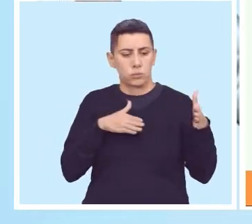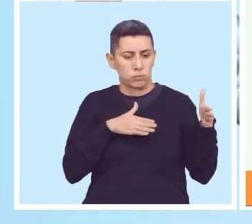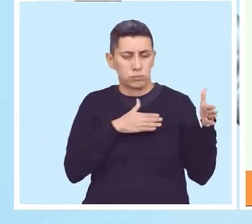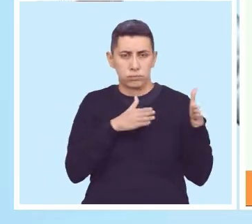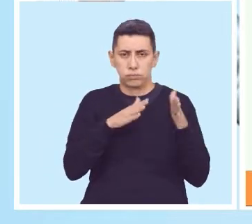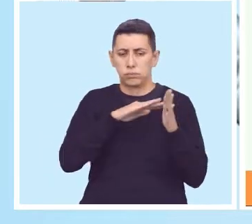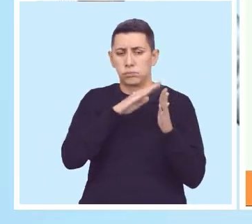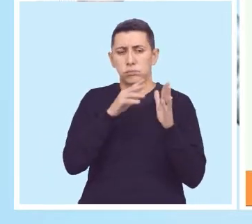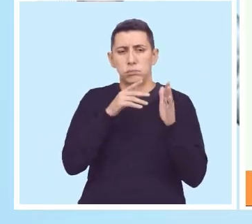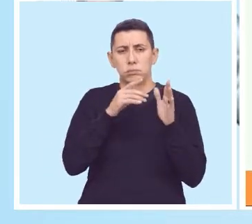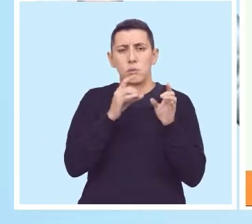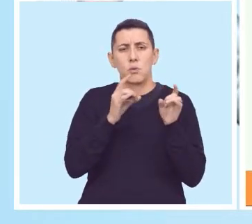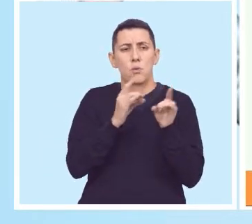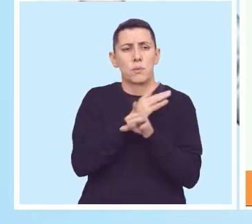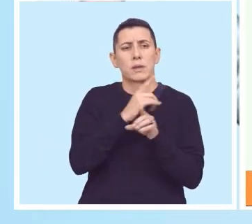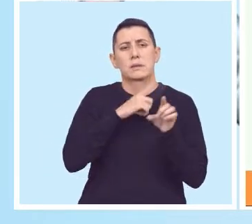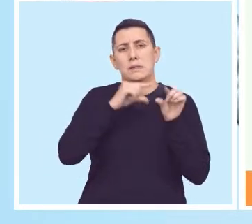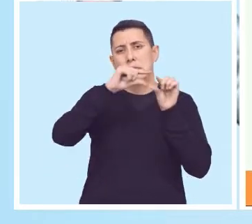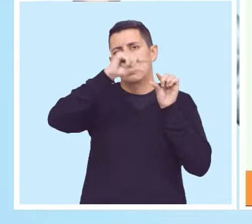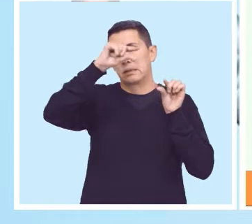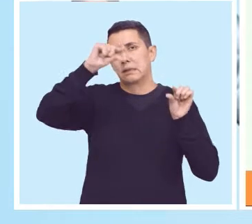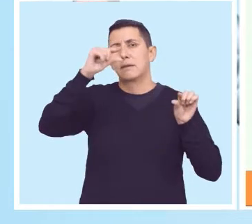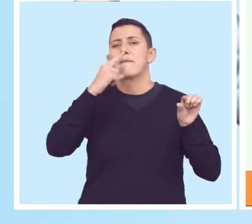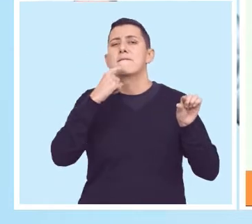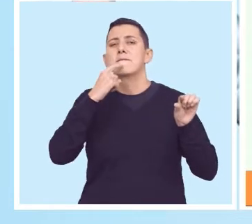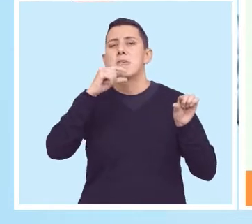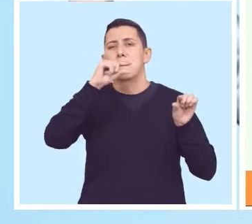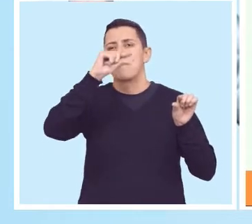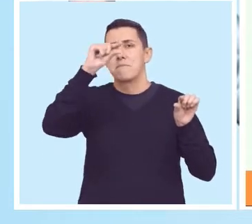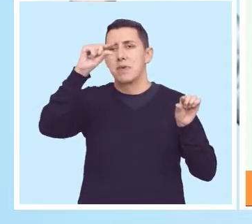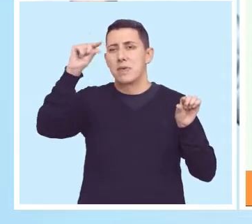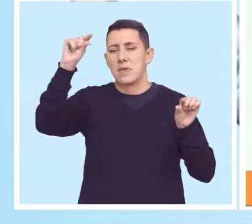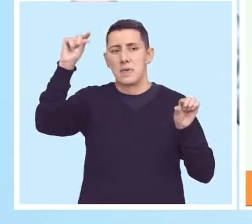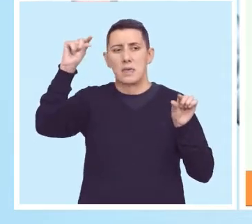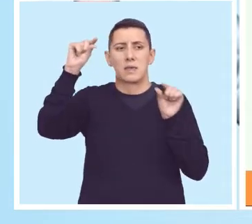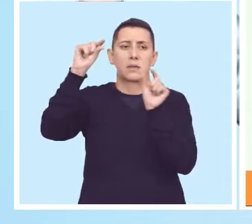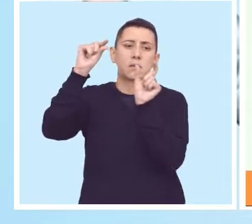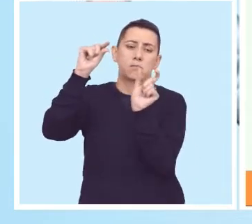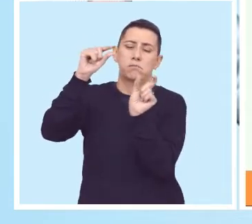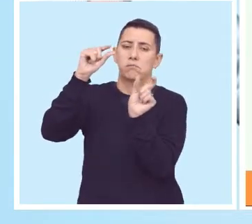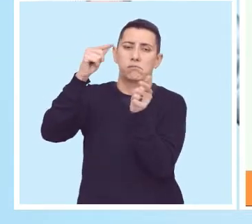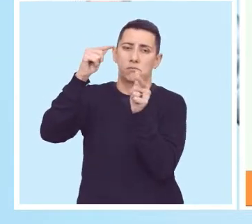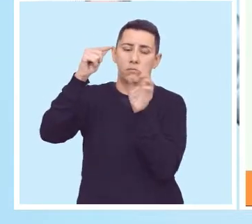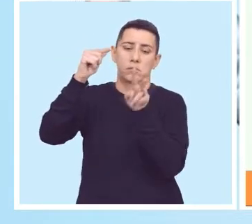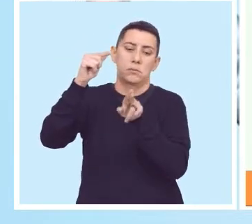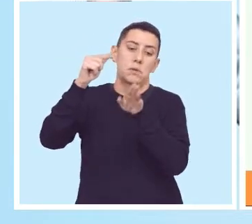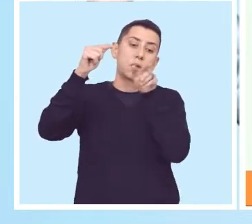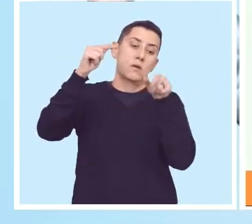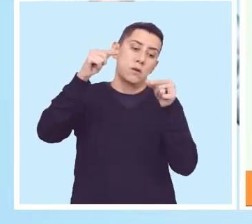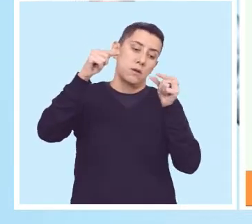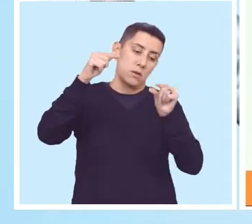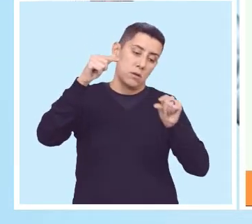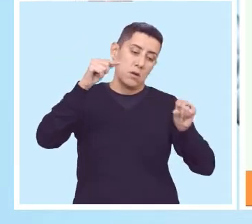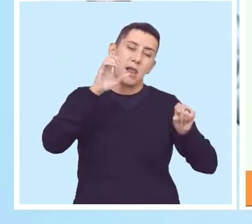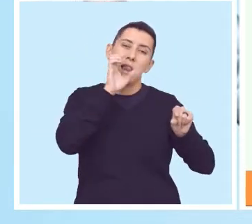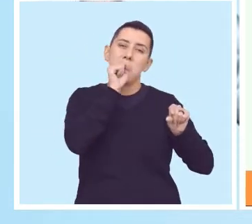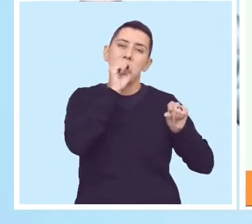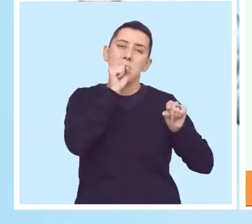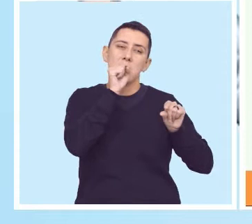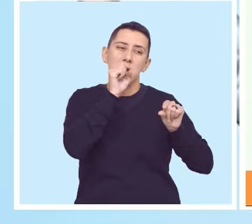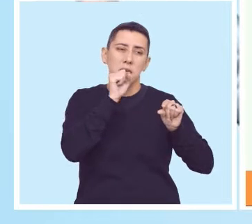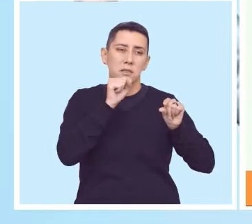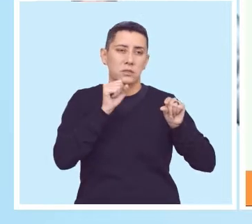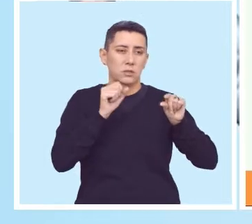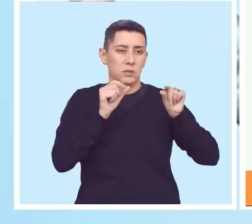essa parte mais em vermelha. Aí tem esse trecho aqui que foi descontinuado. Depois ele entra numa parte laranja. E aí